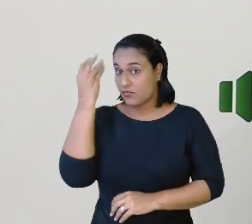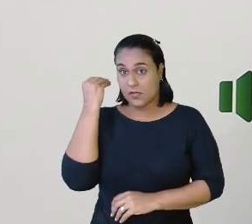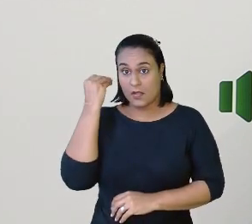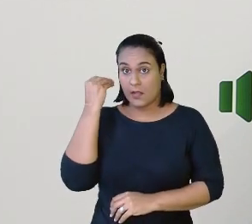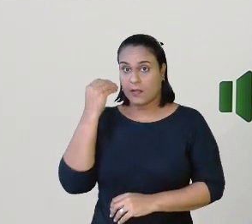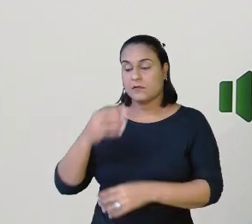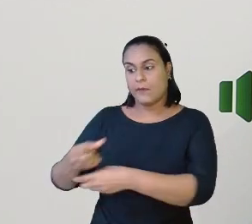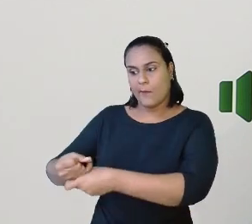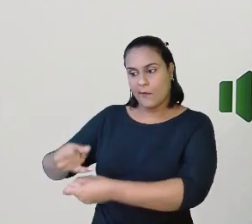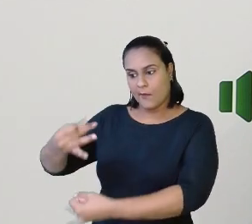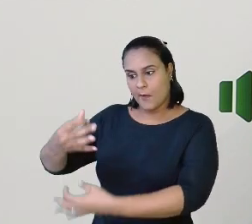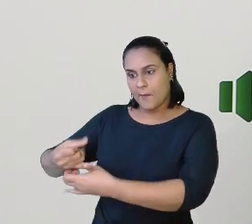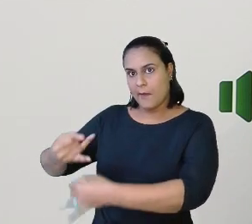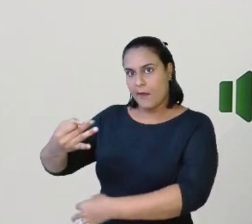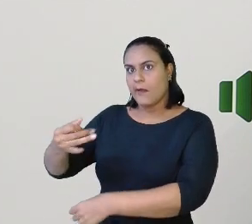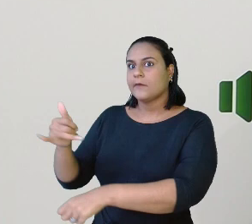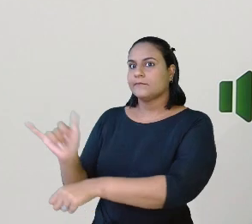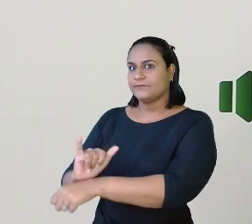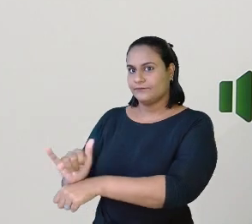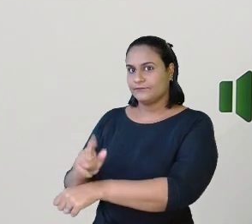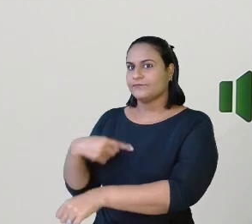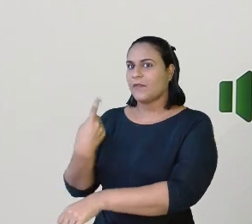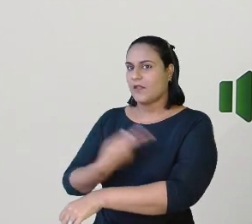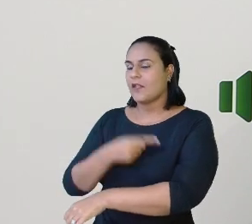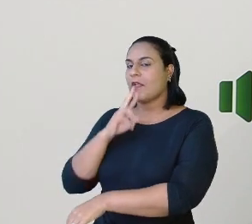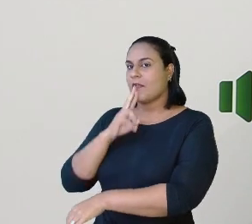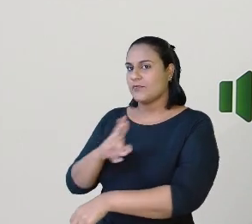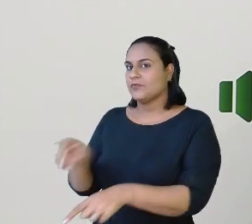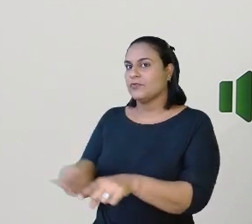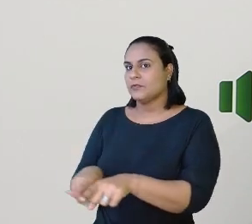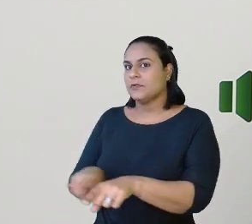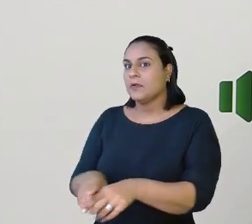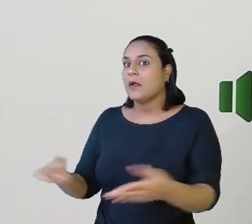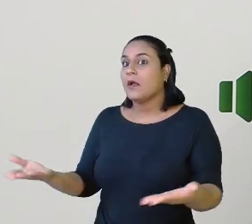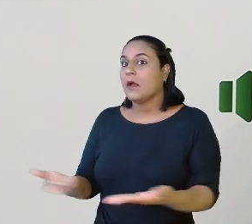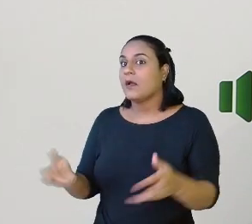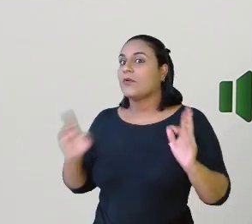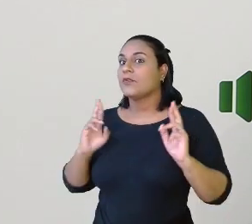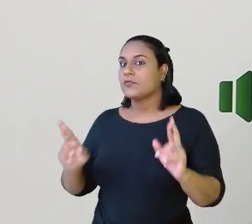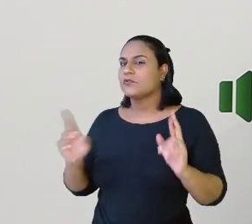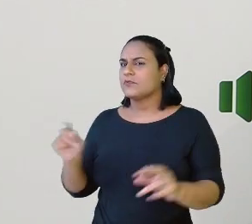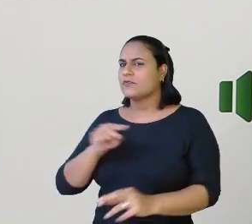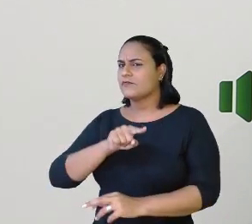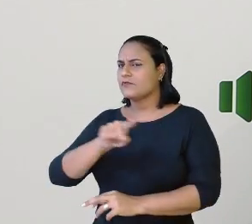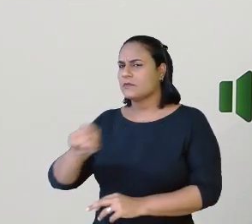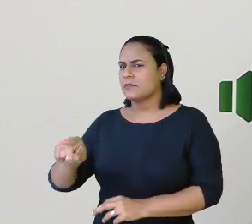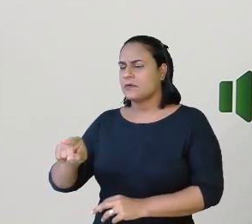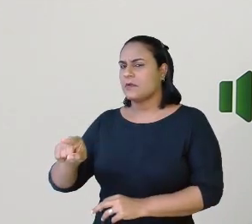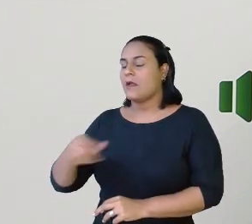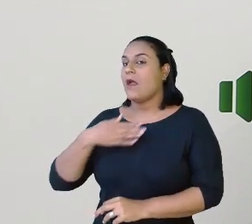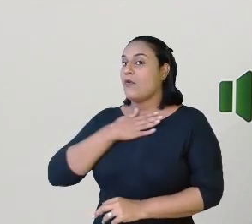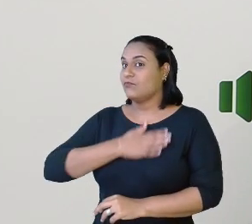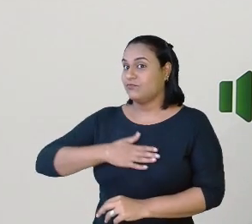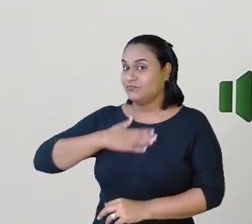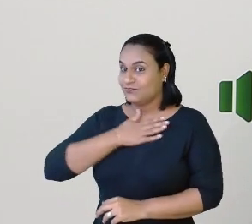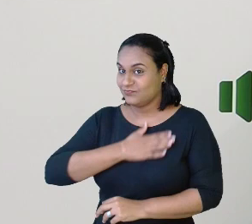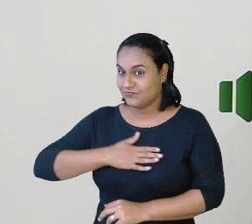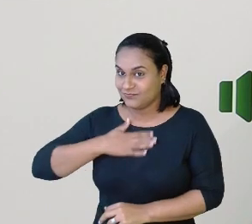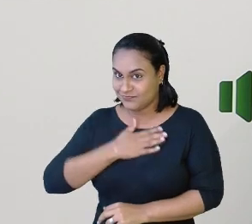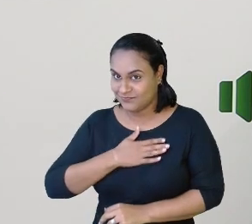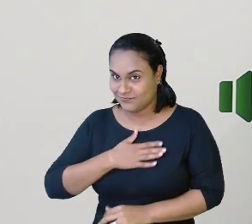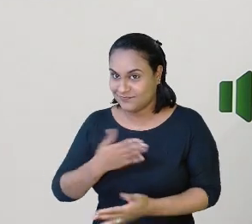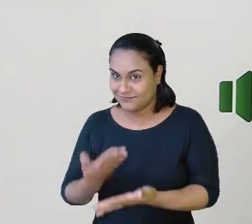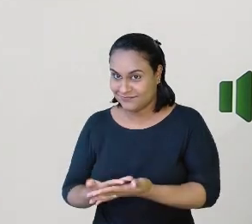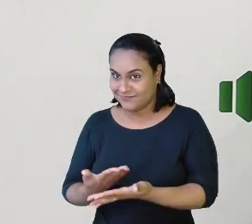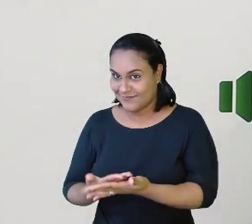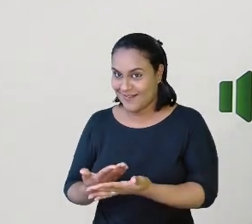de comentar lá no YouTube que a gente responde. Agora, gente, eu espero que vocês tenham gostado